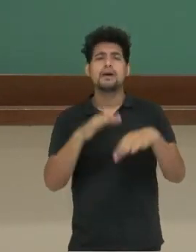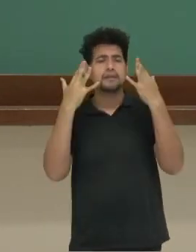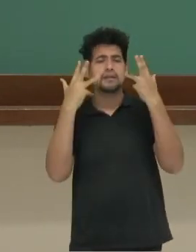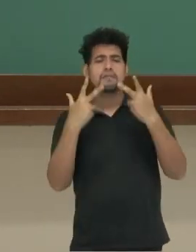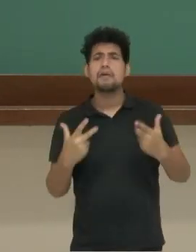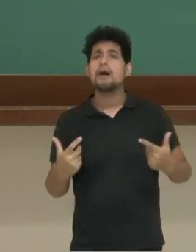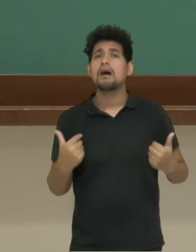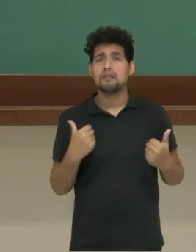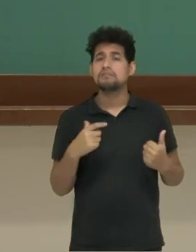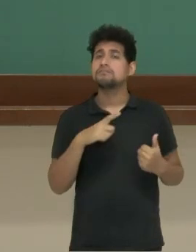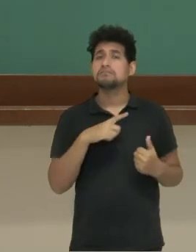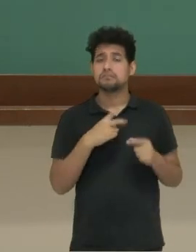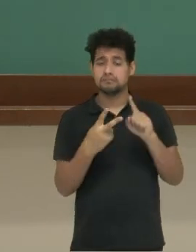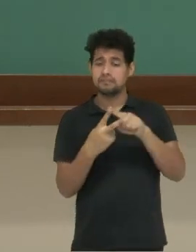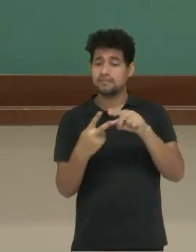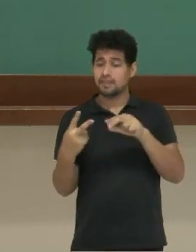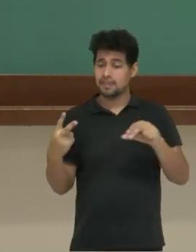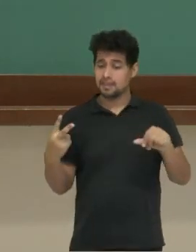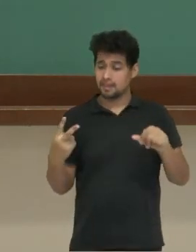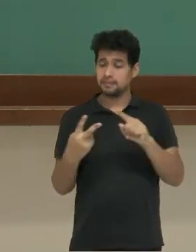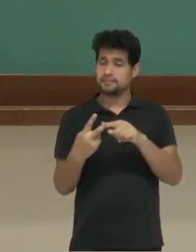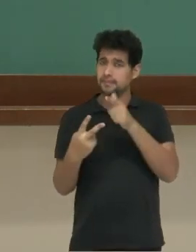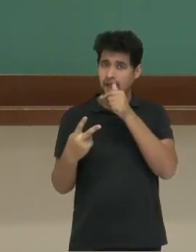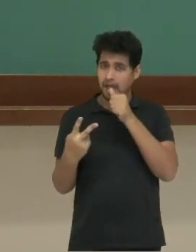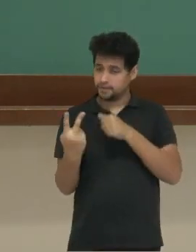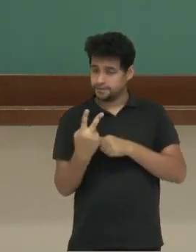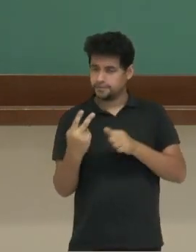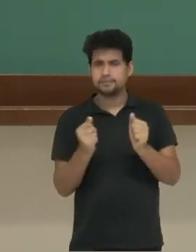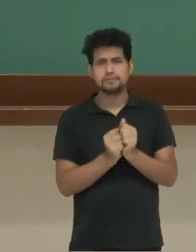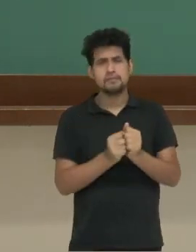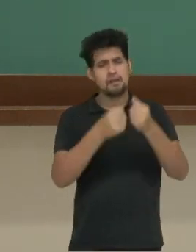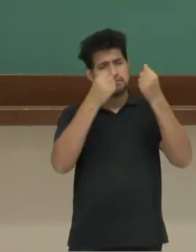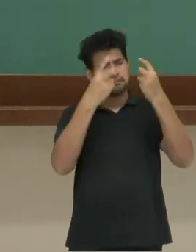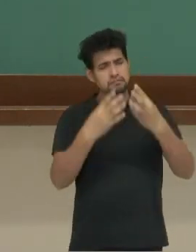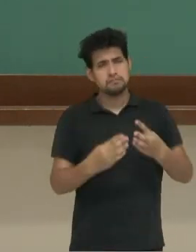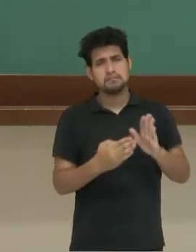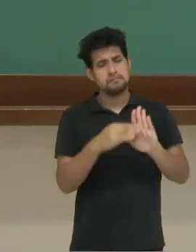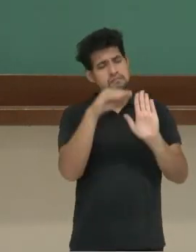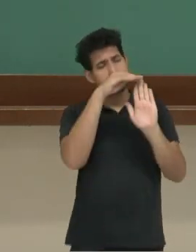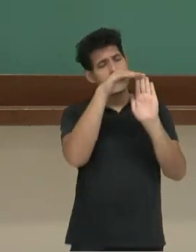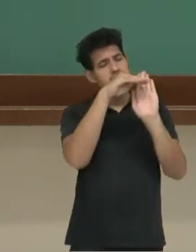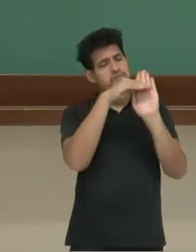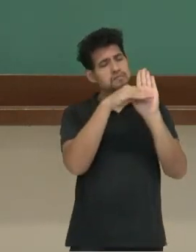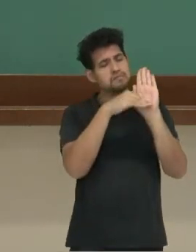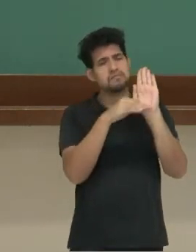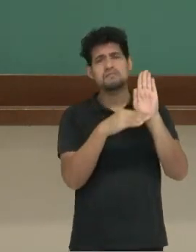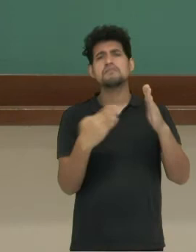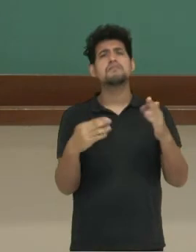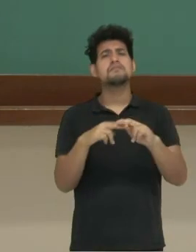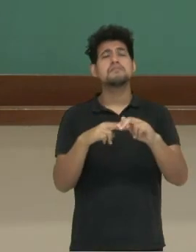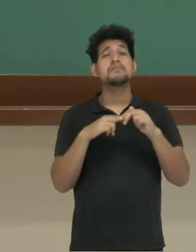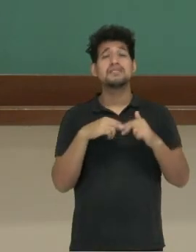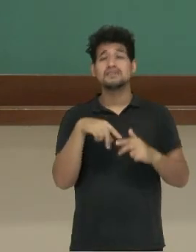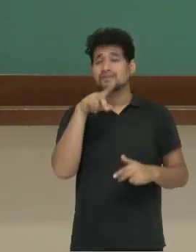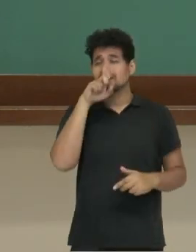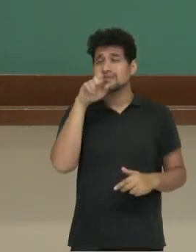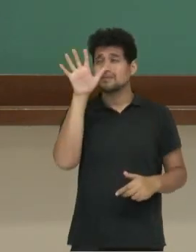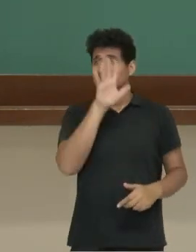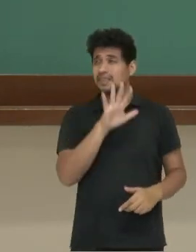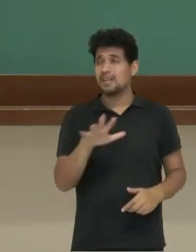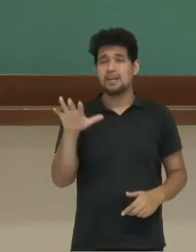são bioindicadores e monte um panfleto com imagens e informações sobre as consequências da poluição do ar para